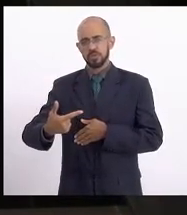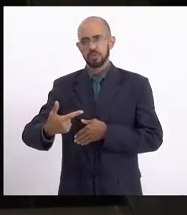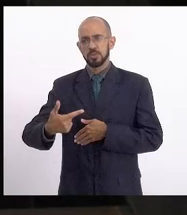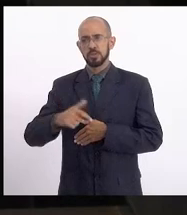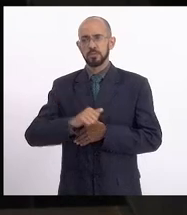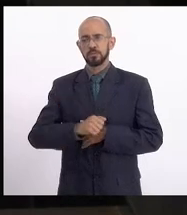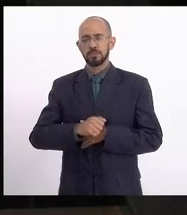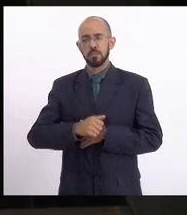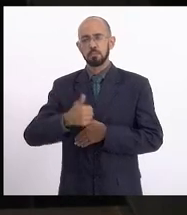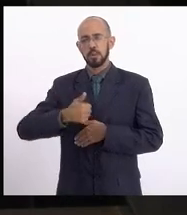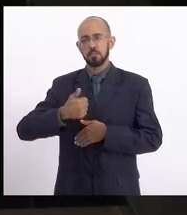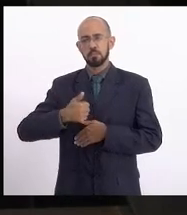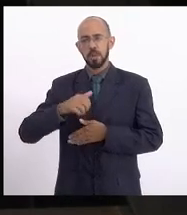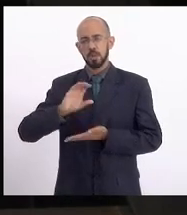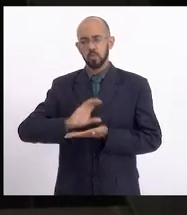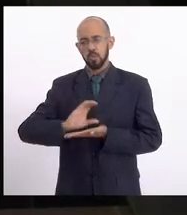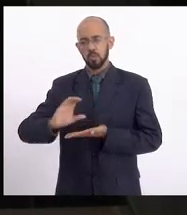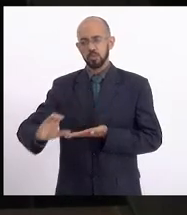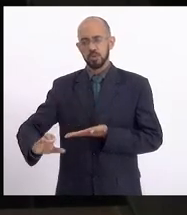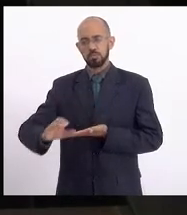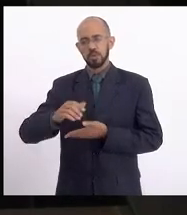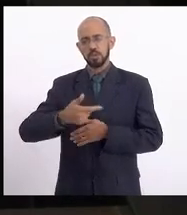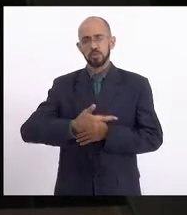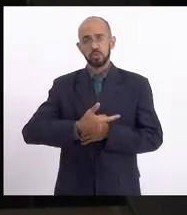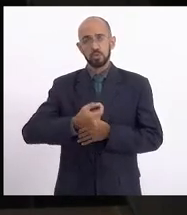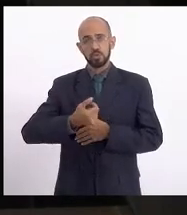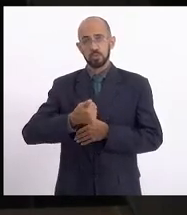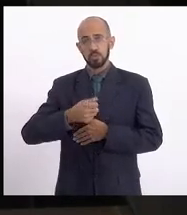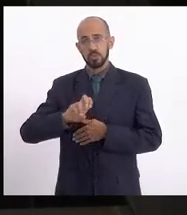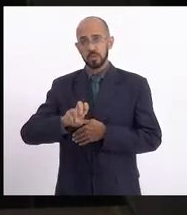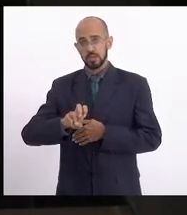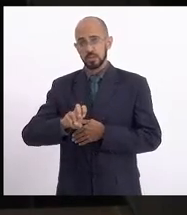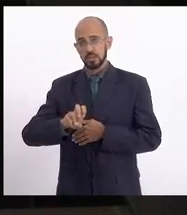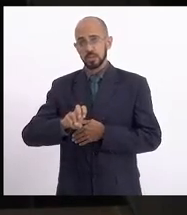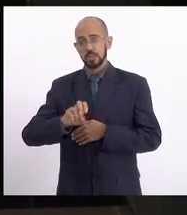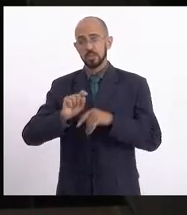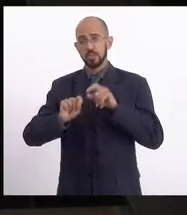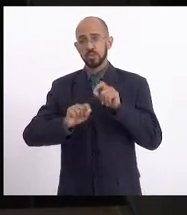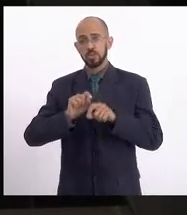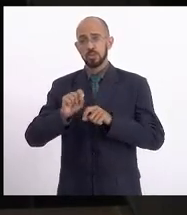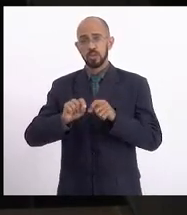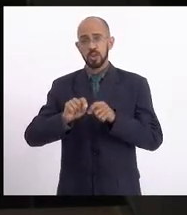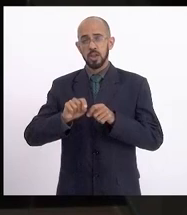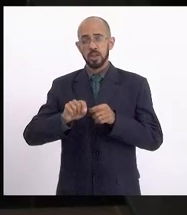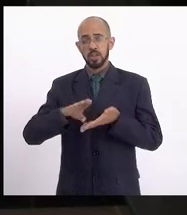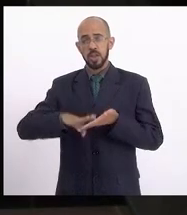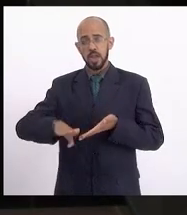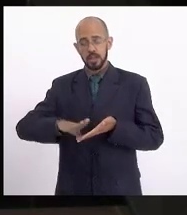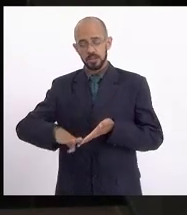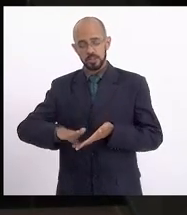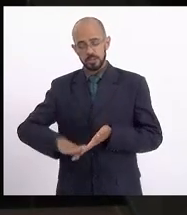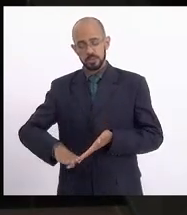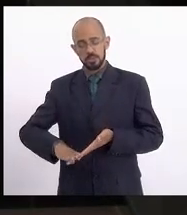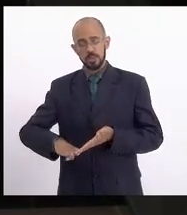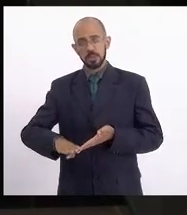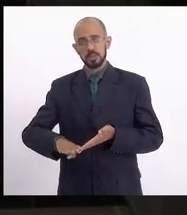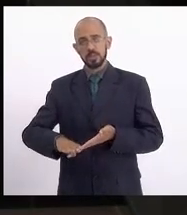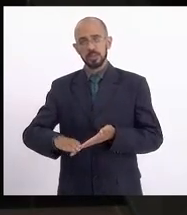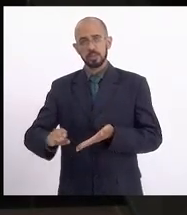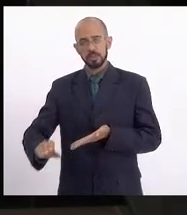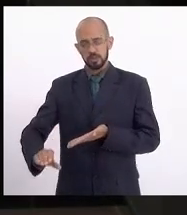Primeiro orçamento desde 2015, que receitas e despesas